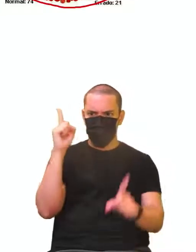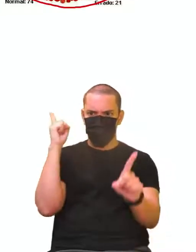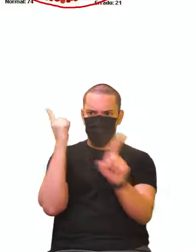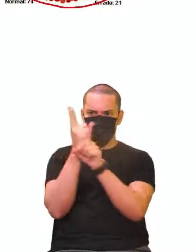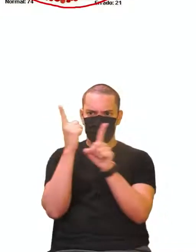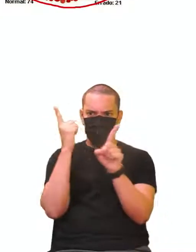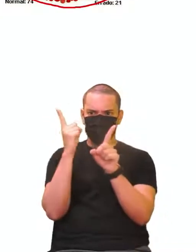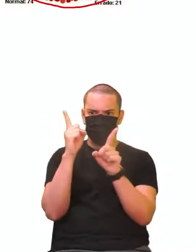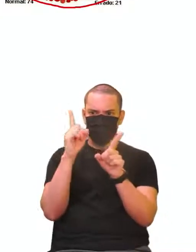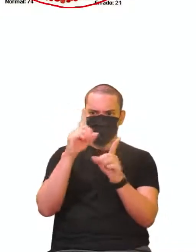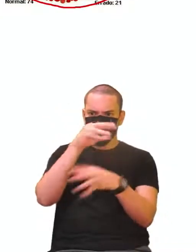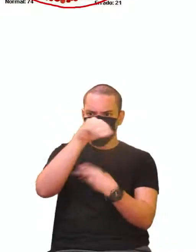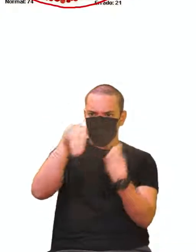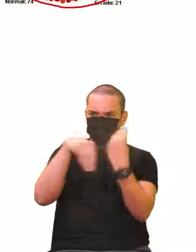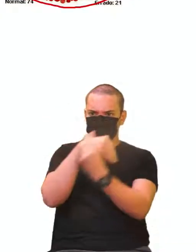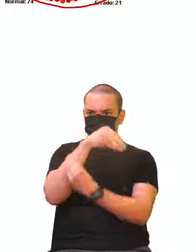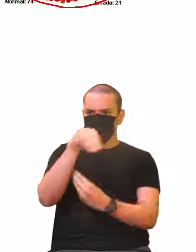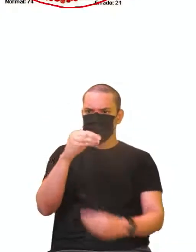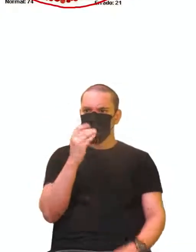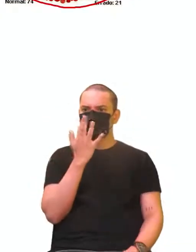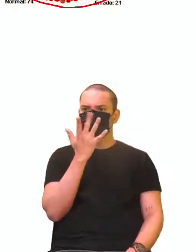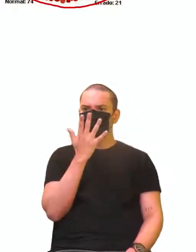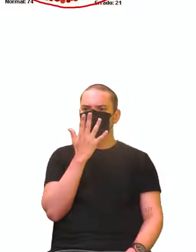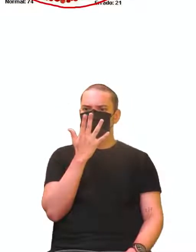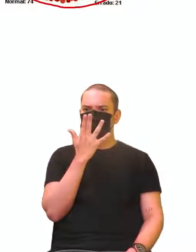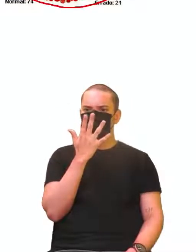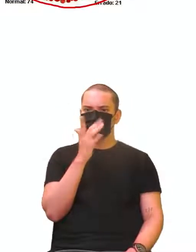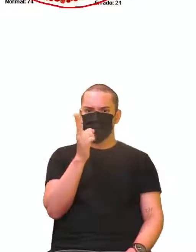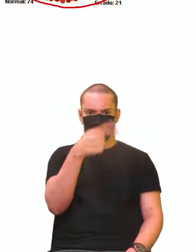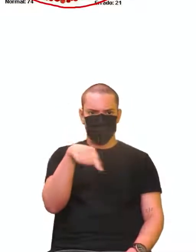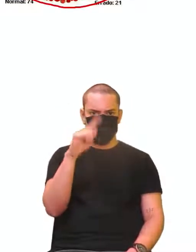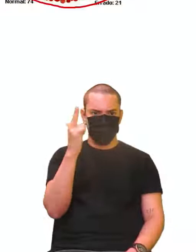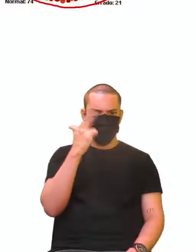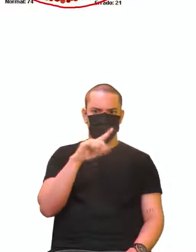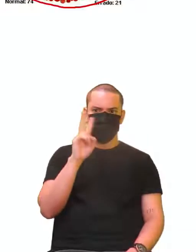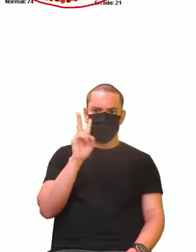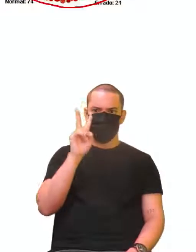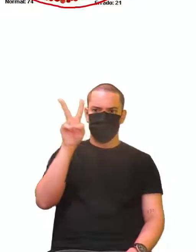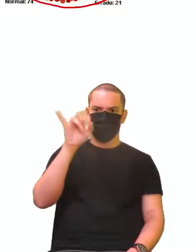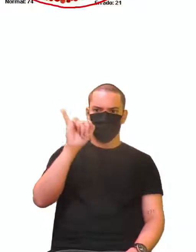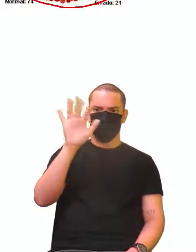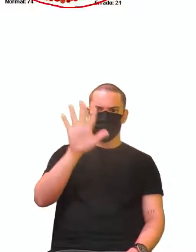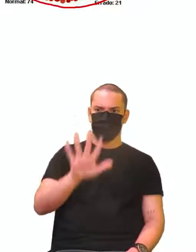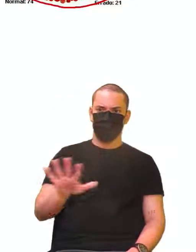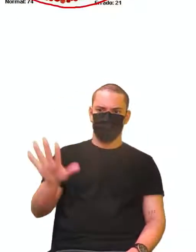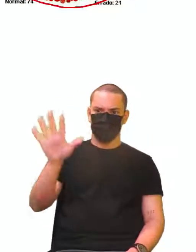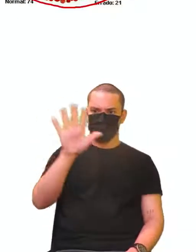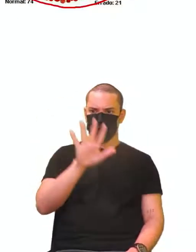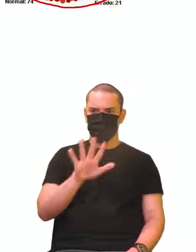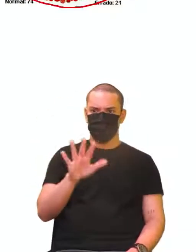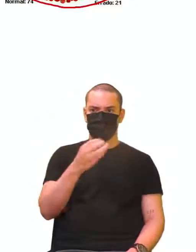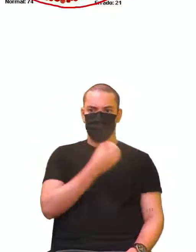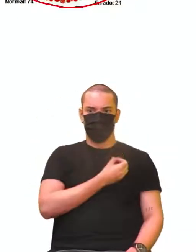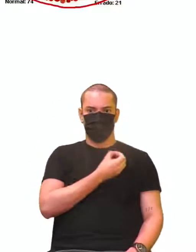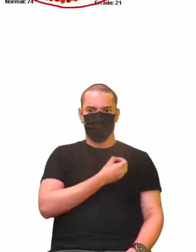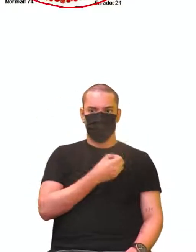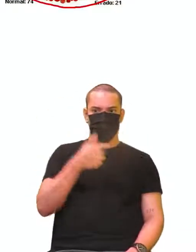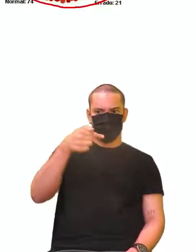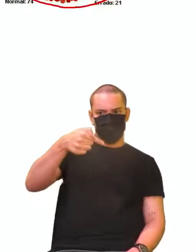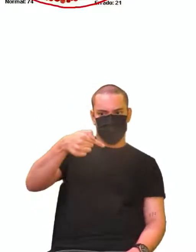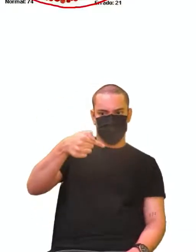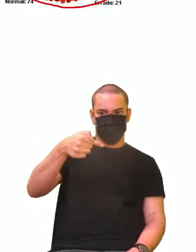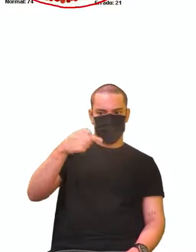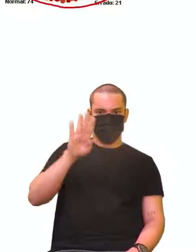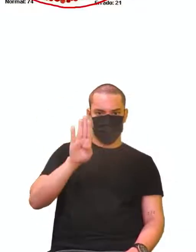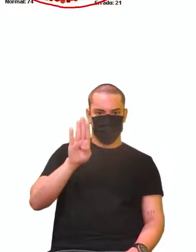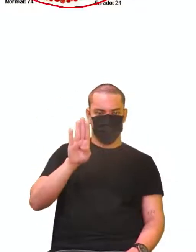identificar nessa mistura de cores, você visualizar a imagem dos números